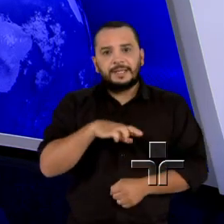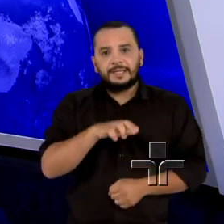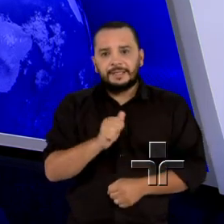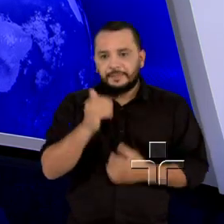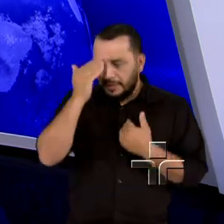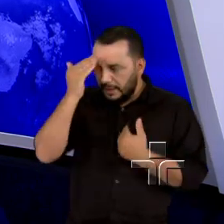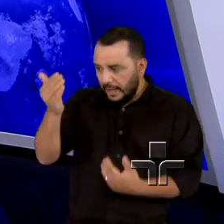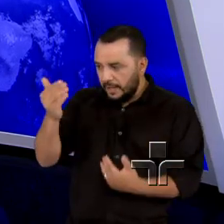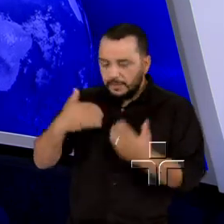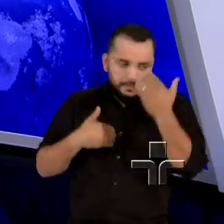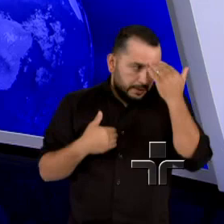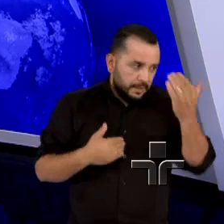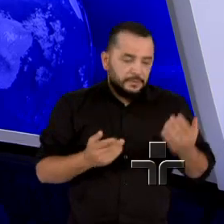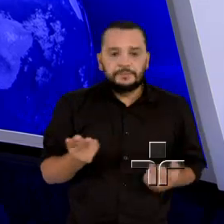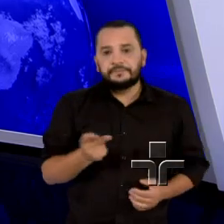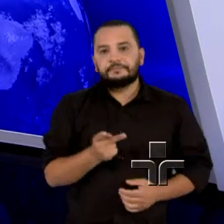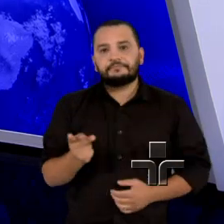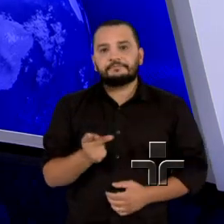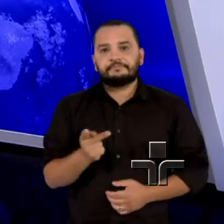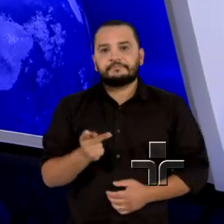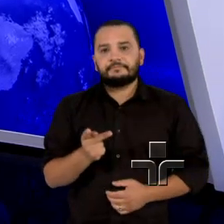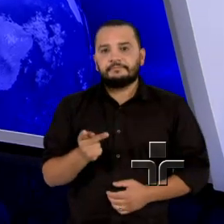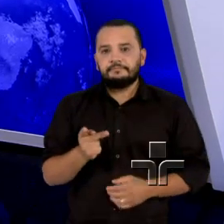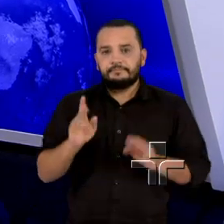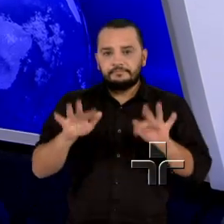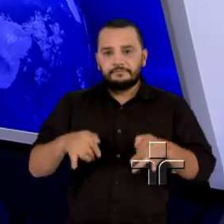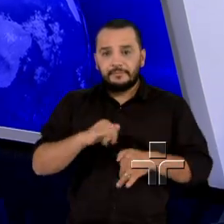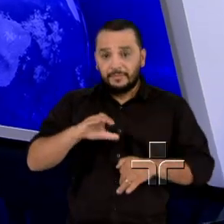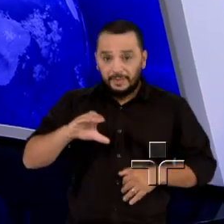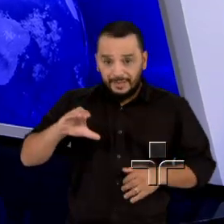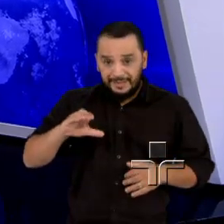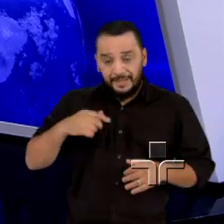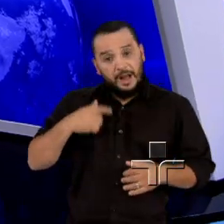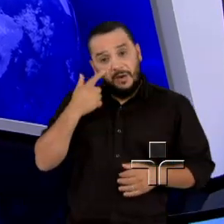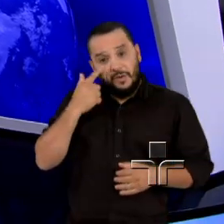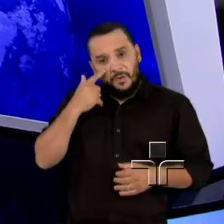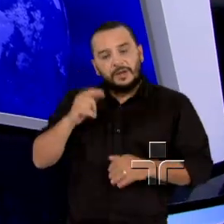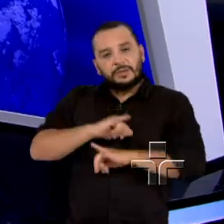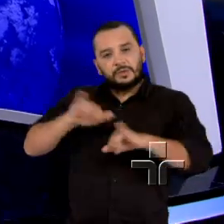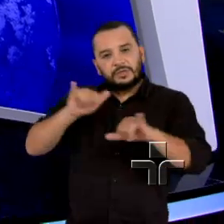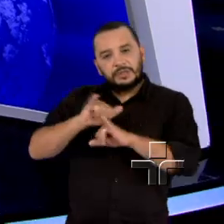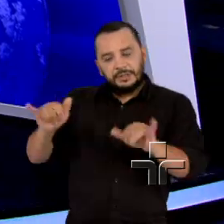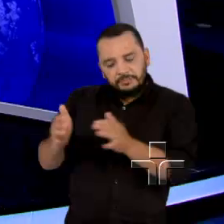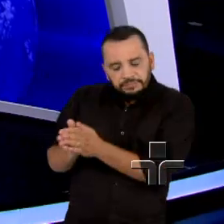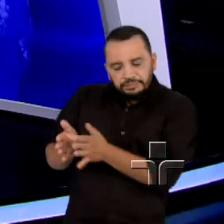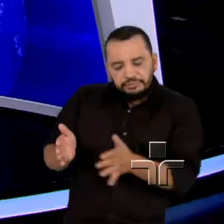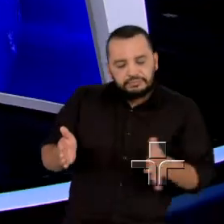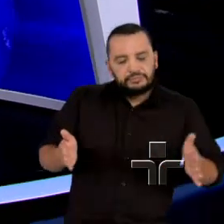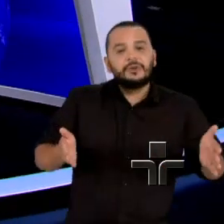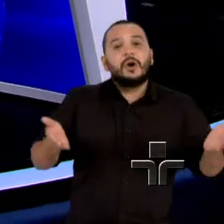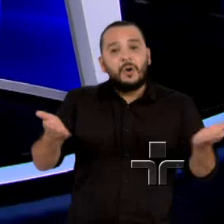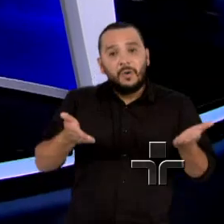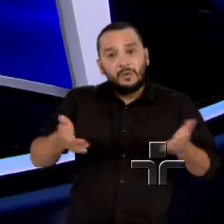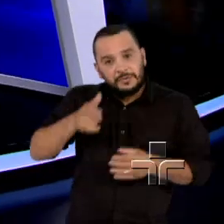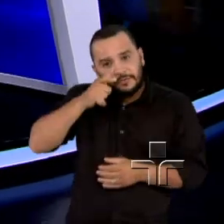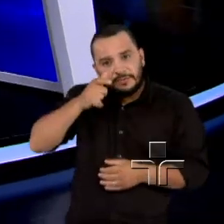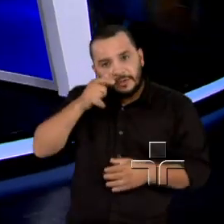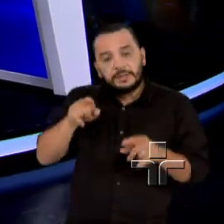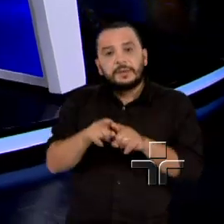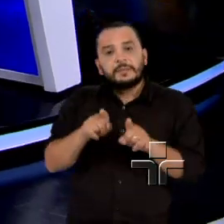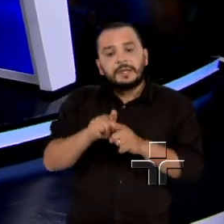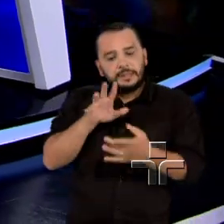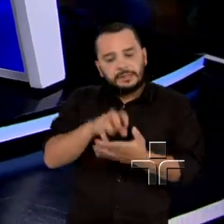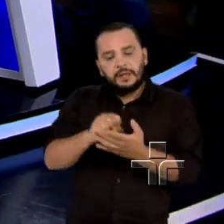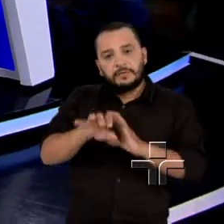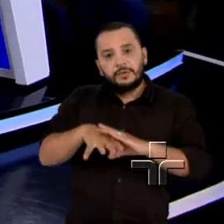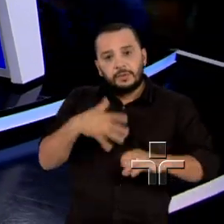para vocês. E nós terminamos essa edição do Jornal da Cultura com as imagens que viraram notícia hoje. E não se esqueça de acessar o nosso canal no